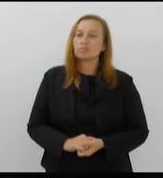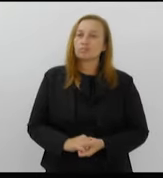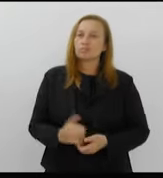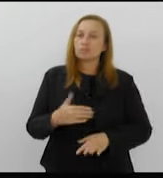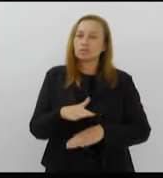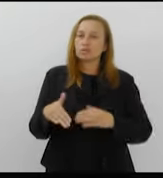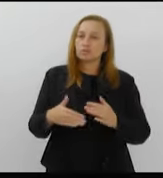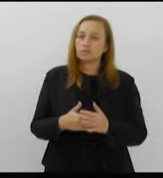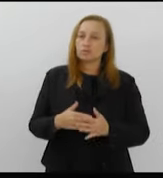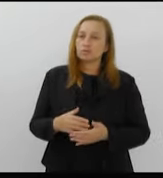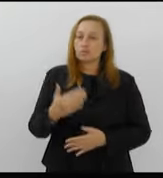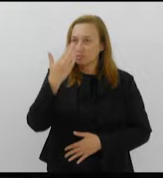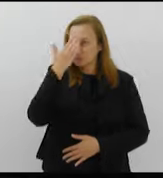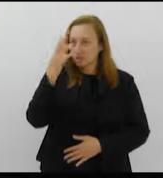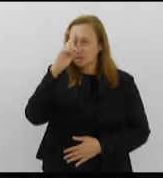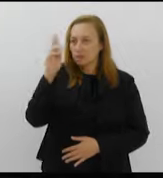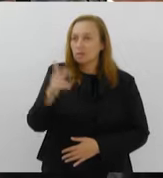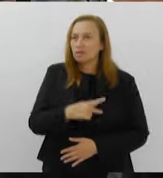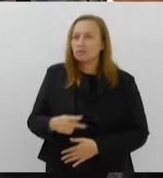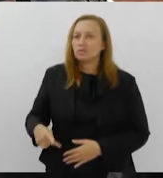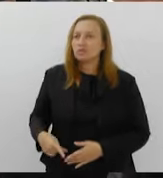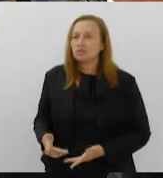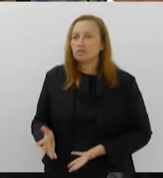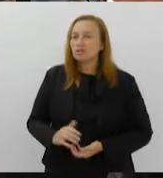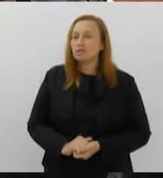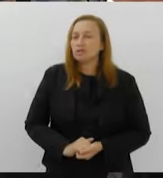as suas formas. Obrigada, presidente.